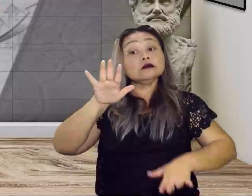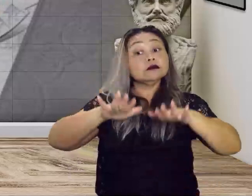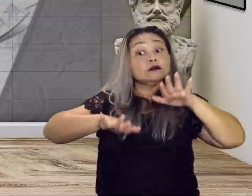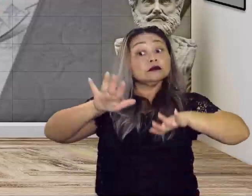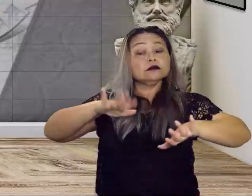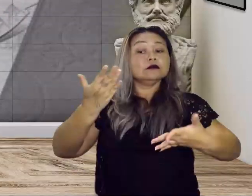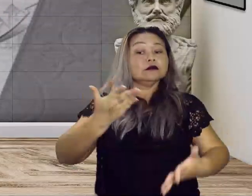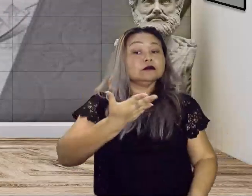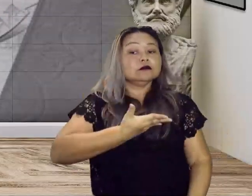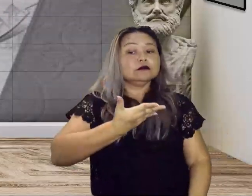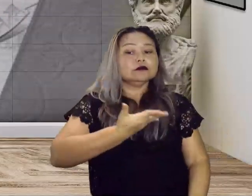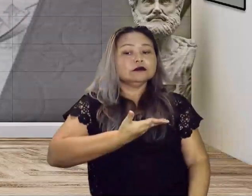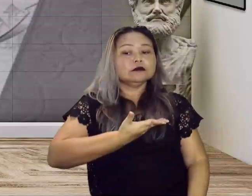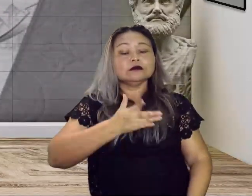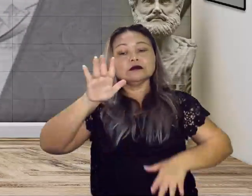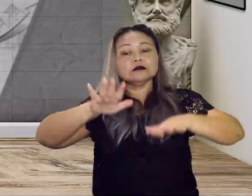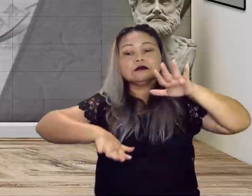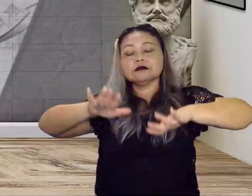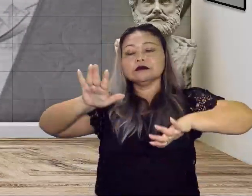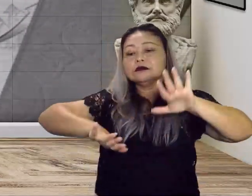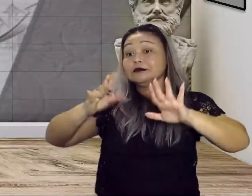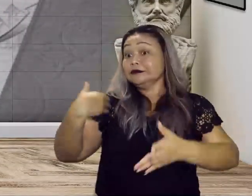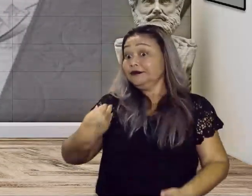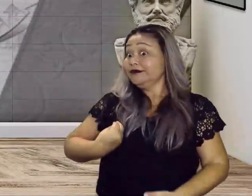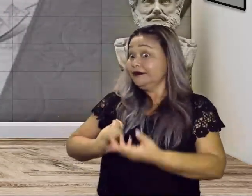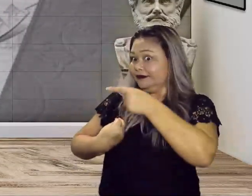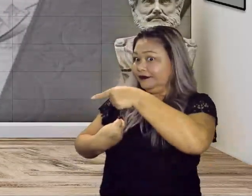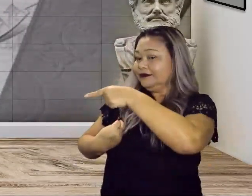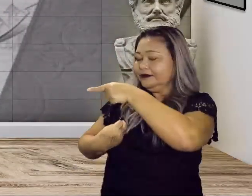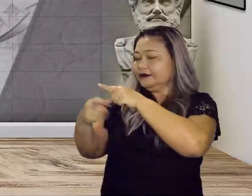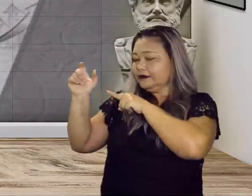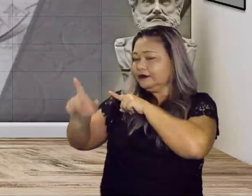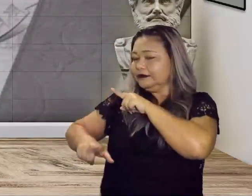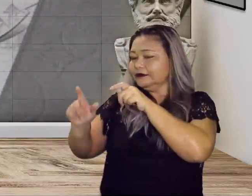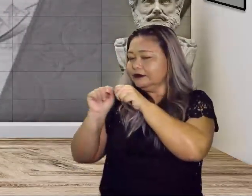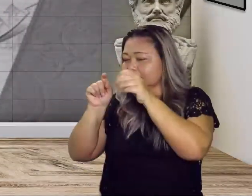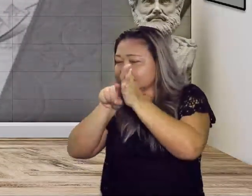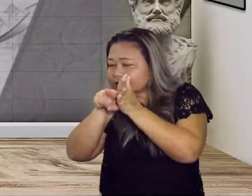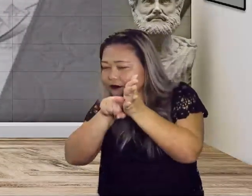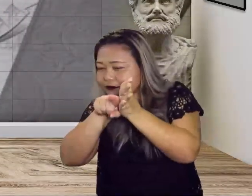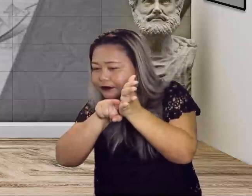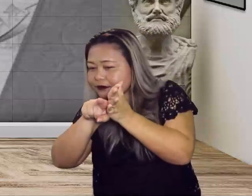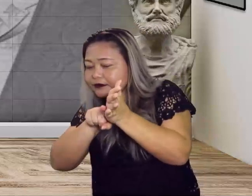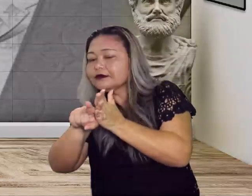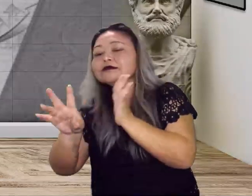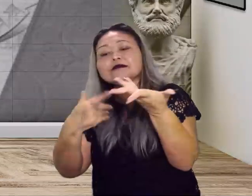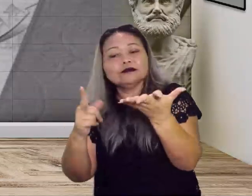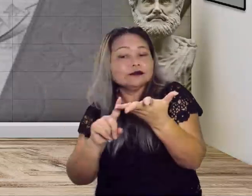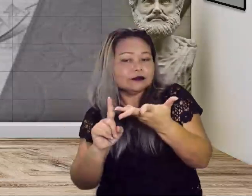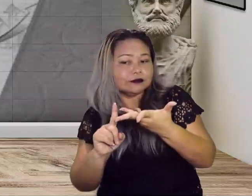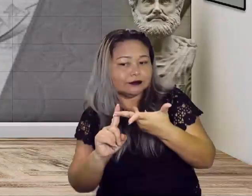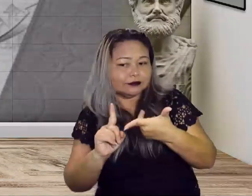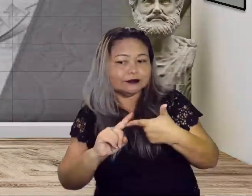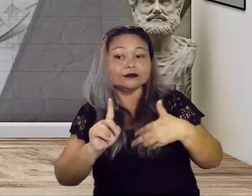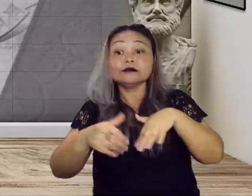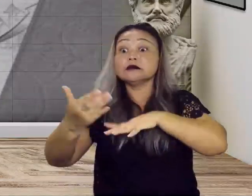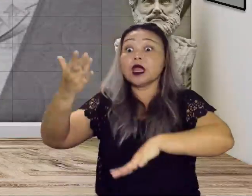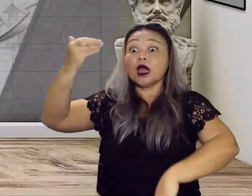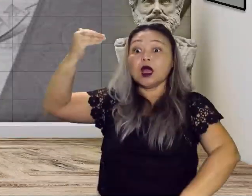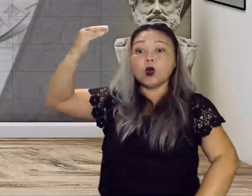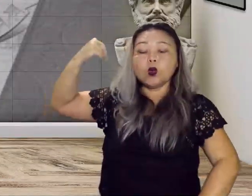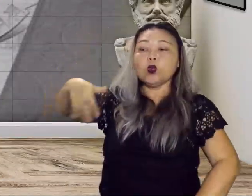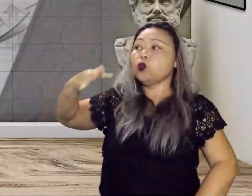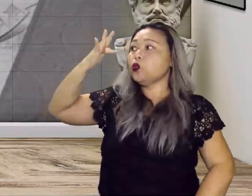é de amizades. Às vezes é sobre a vida da outra pessoa, nos sites de pesquisa, etc. Então, desde o início